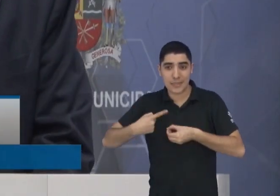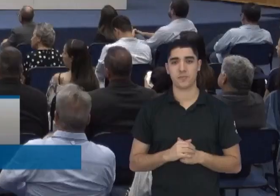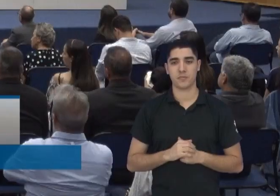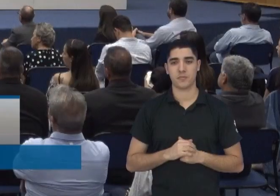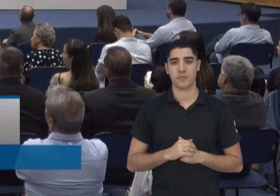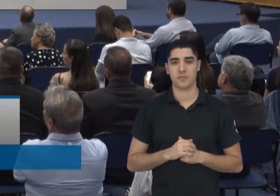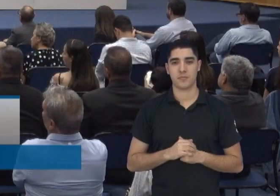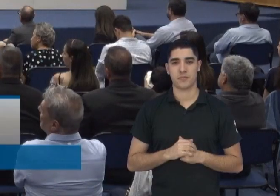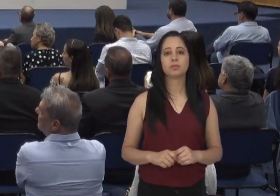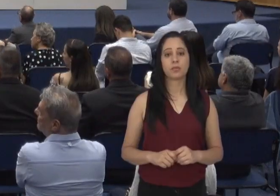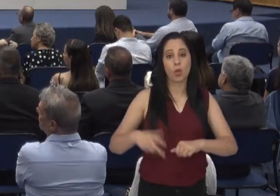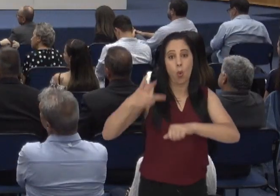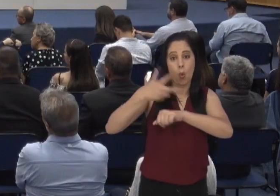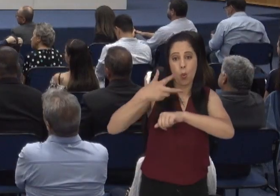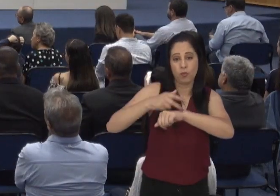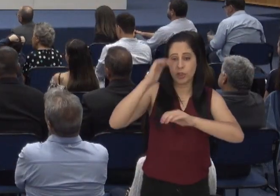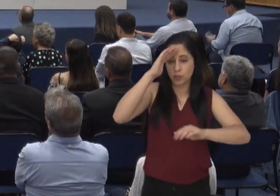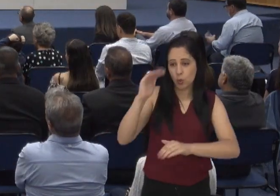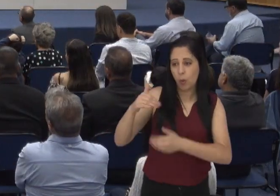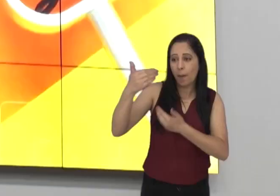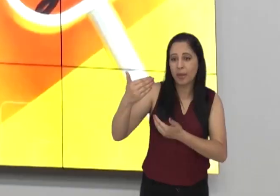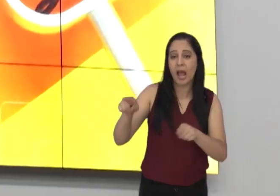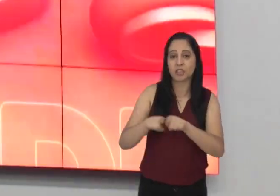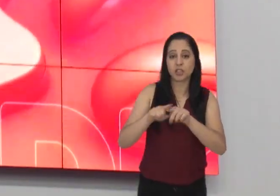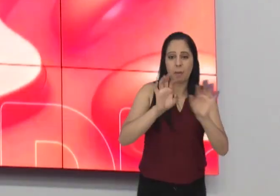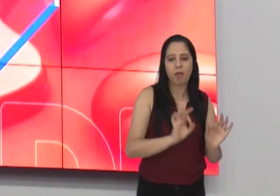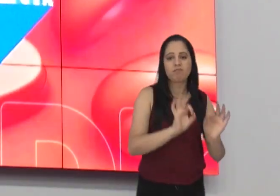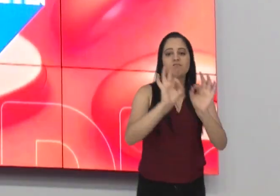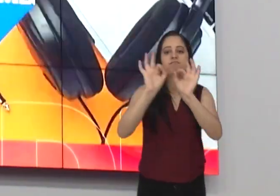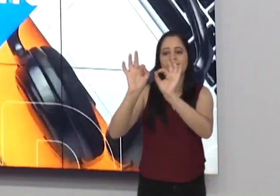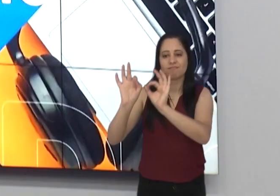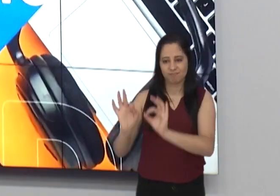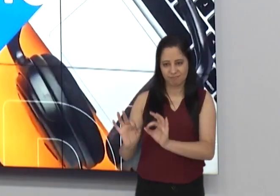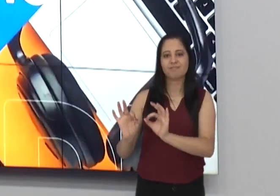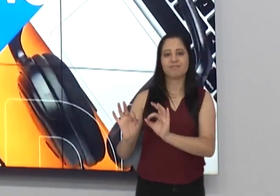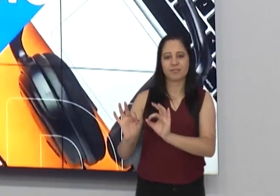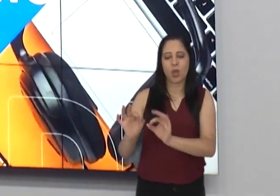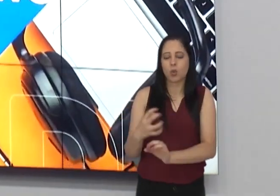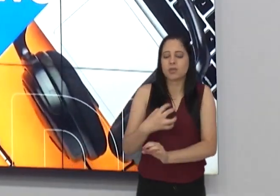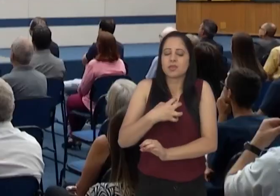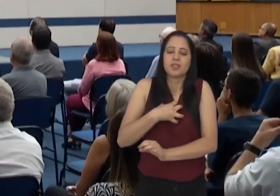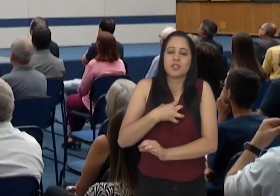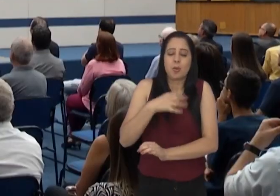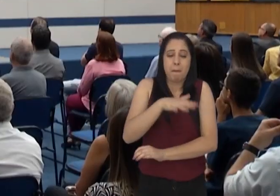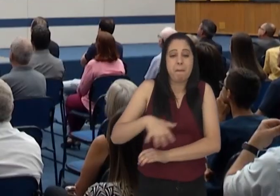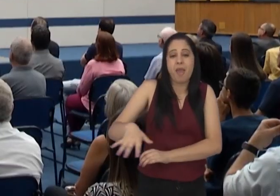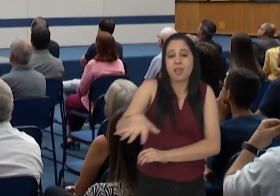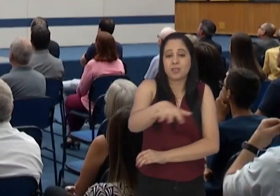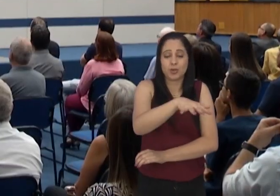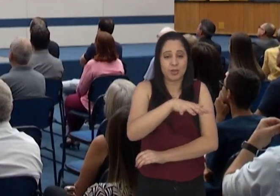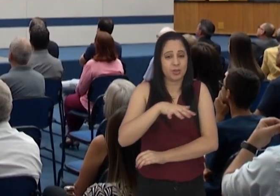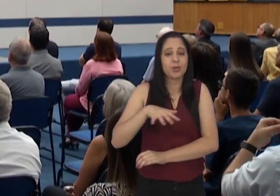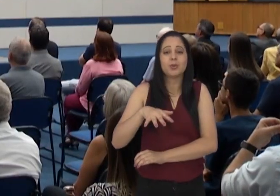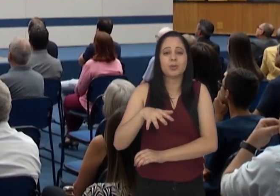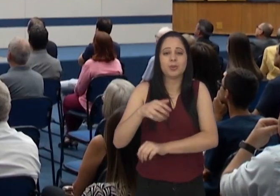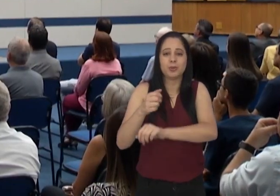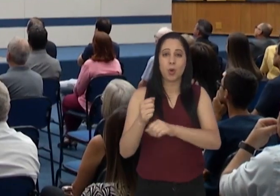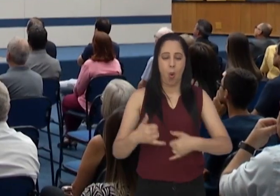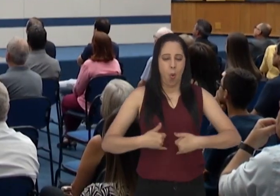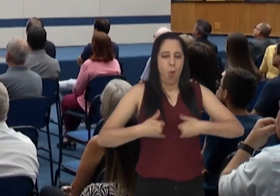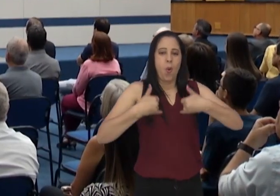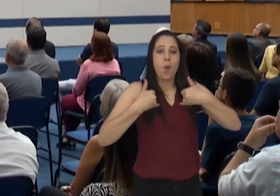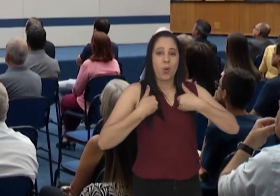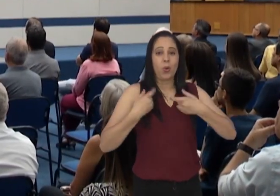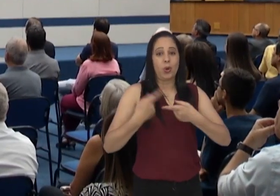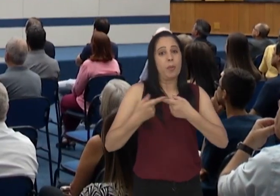tem. Um vídeo em homenagem à data também foi apresentado em plenário e o sentimento de todos que discursaram na tribuna